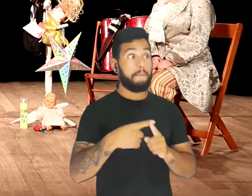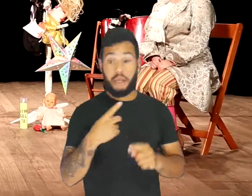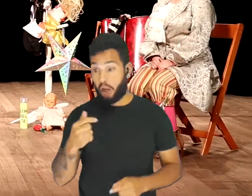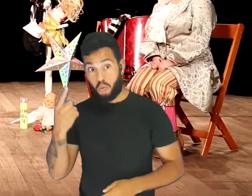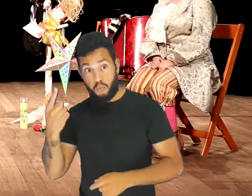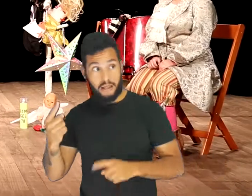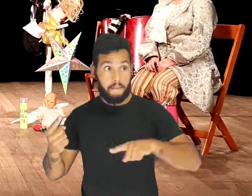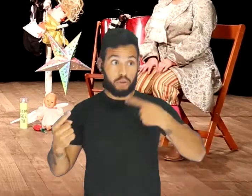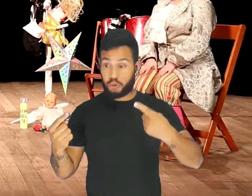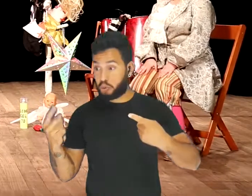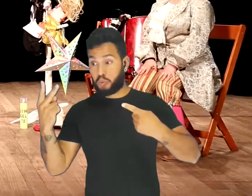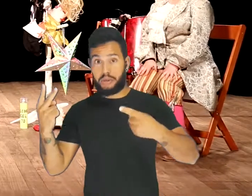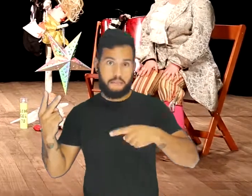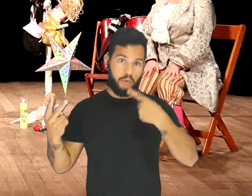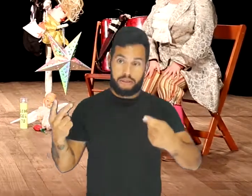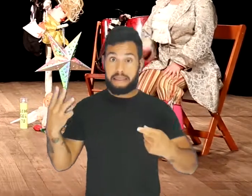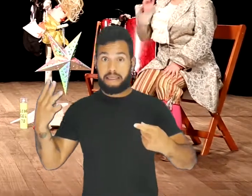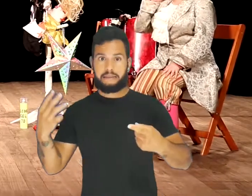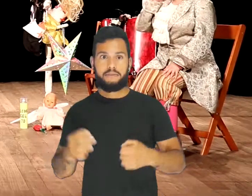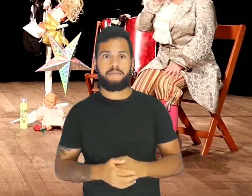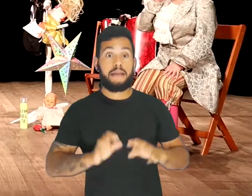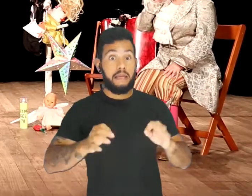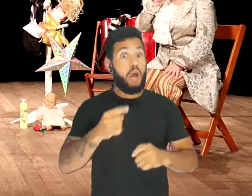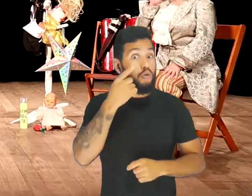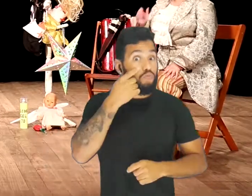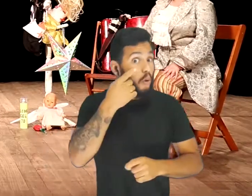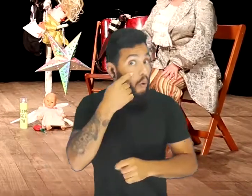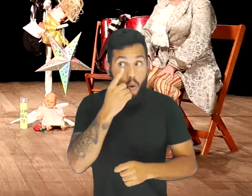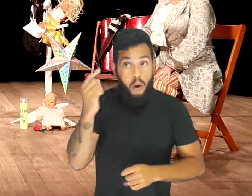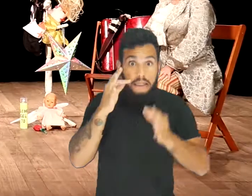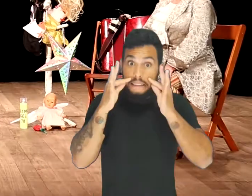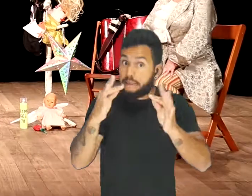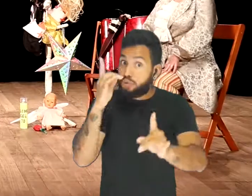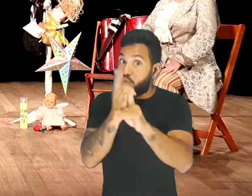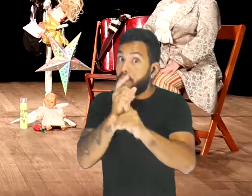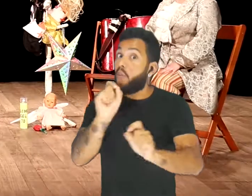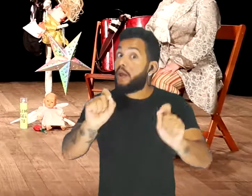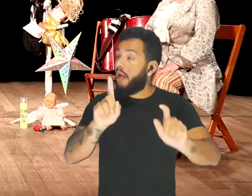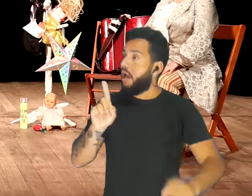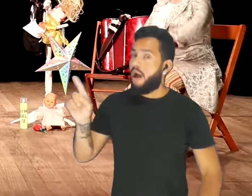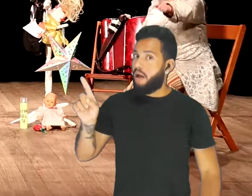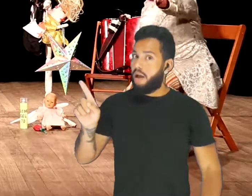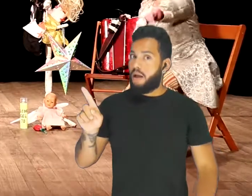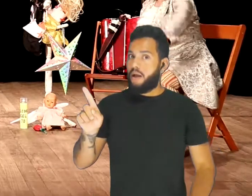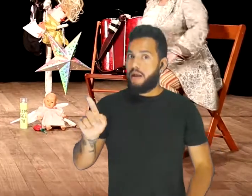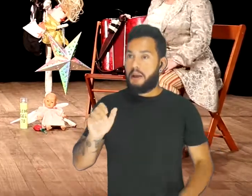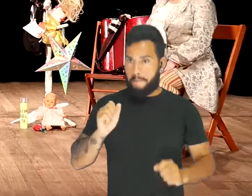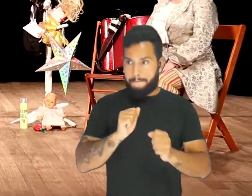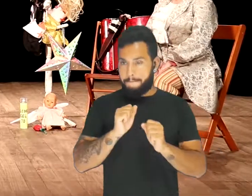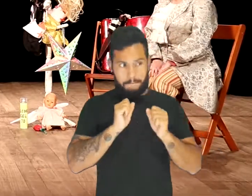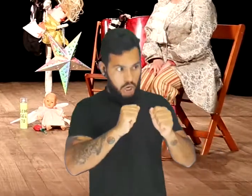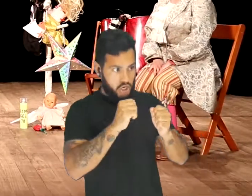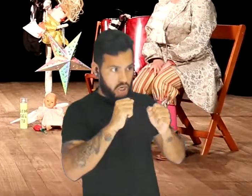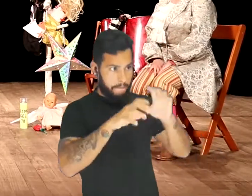Duas já? Já, porque aí vai uma, depois duas. Ah, vai aumentando. É. Tá. Tá? Tá certo aí? Por Deus? Tentem adivinhar também.